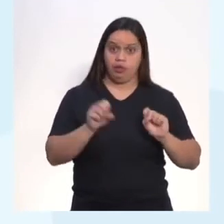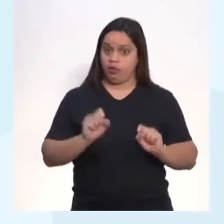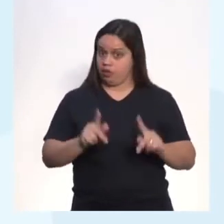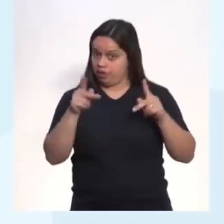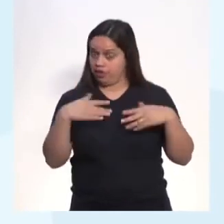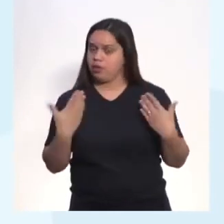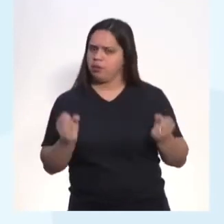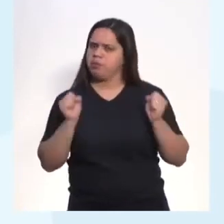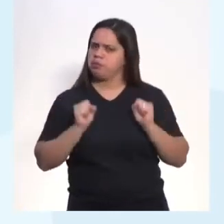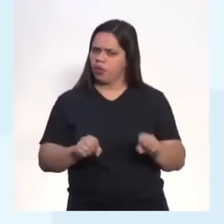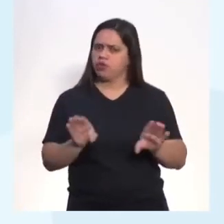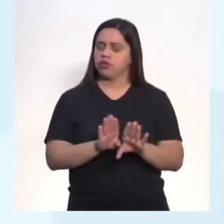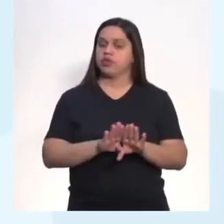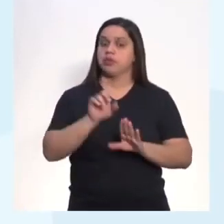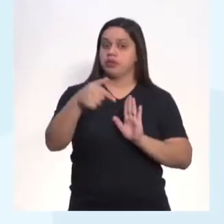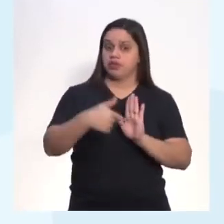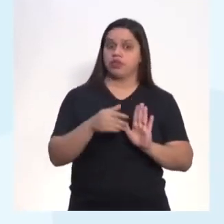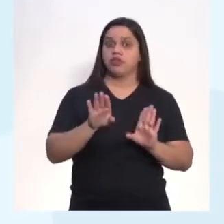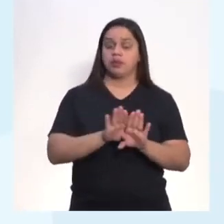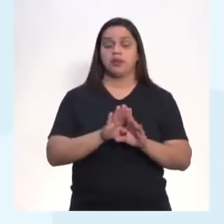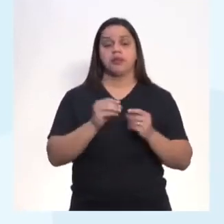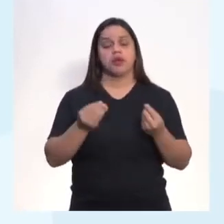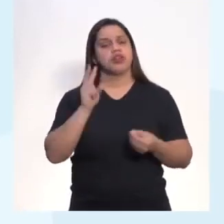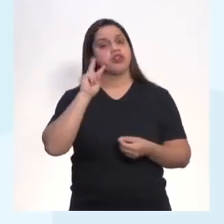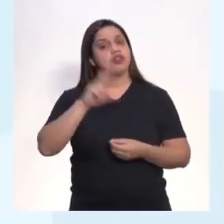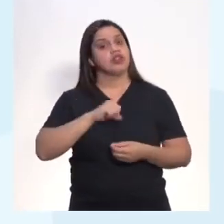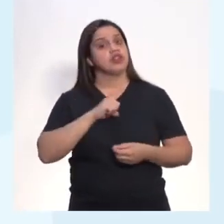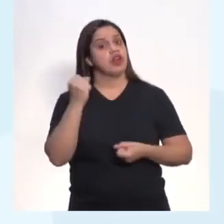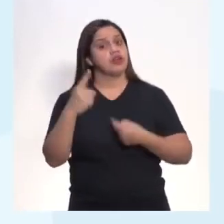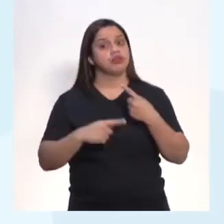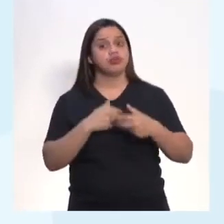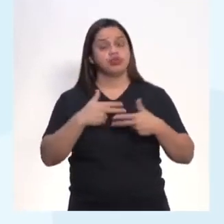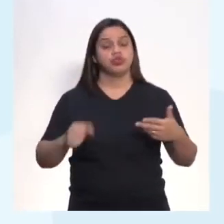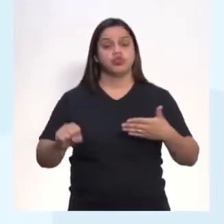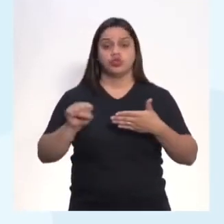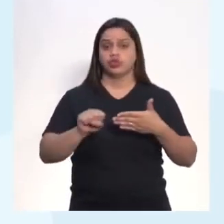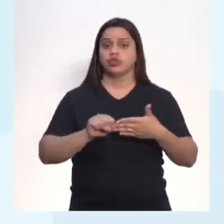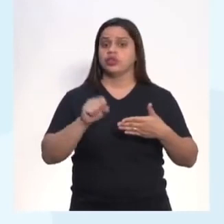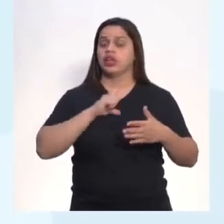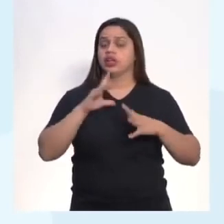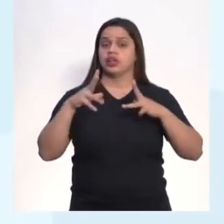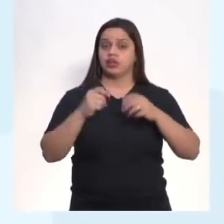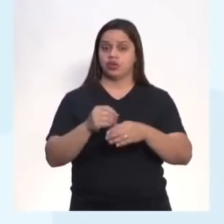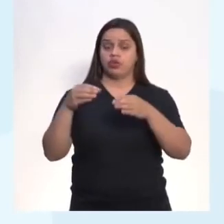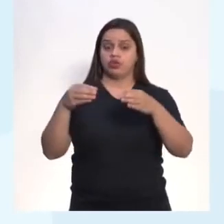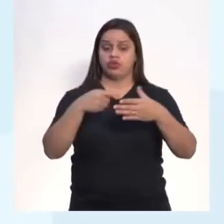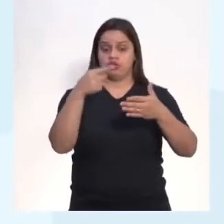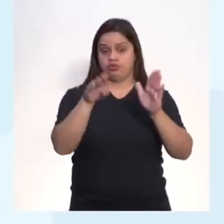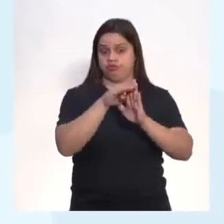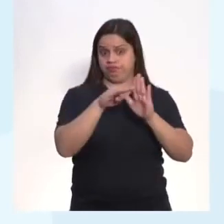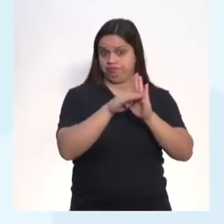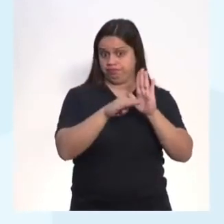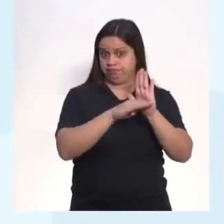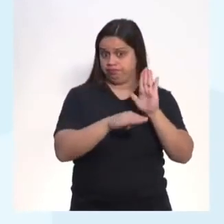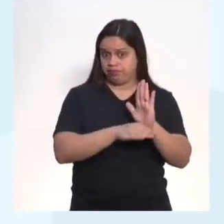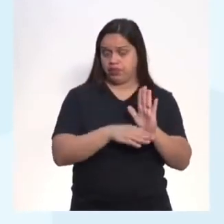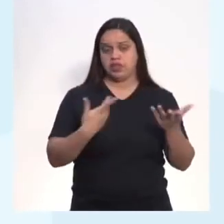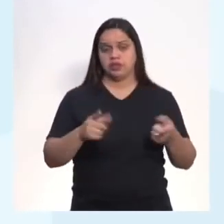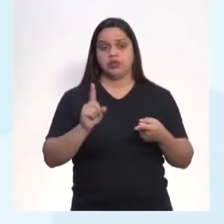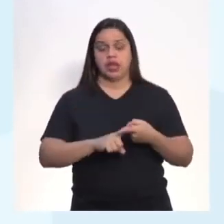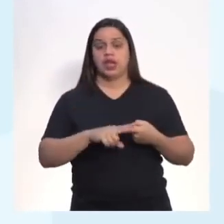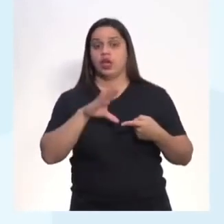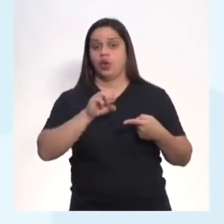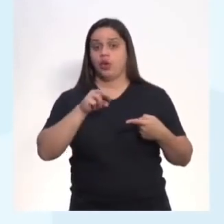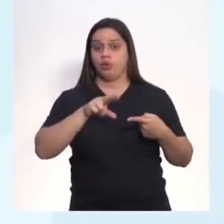Ele pode ser flexionado. E a gente vai ver que tem alguns tipos de substantivo. Temos as Isso. classificações do substantivo. Então, temos ali